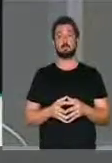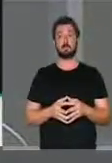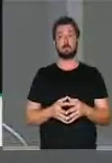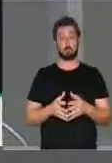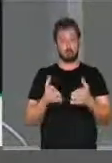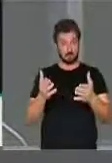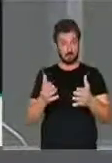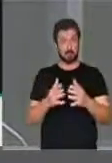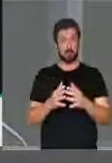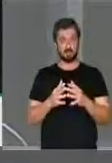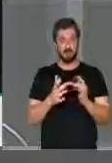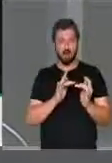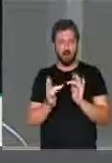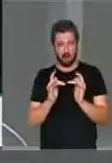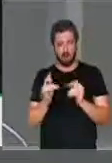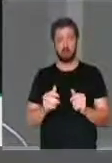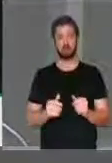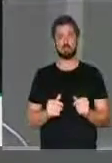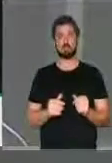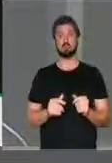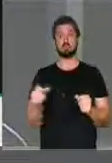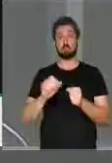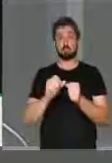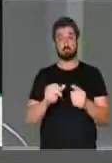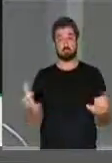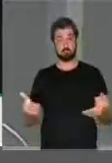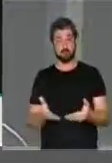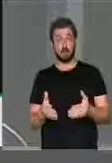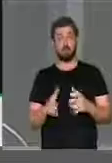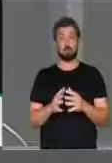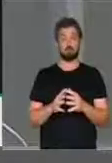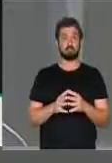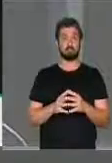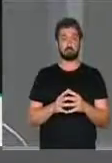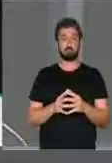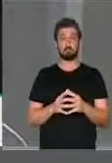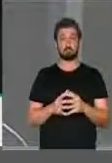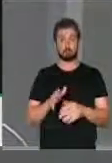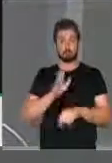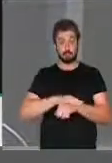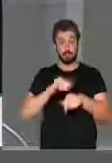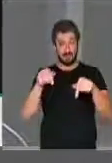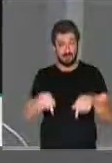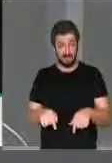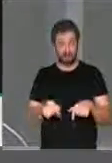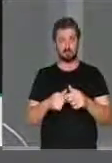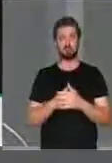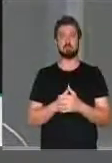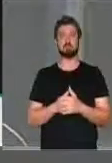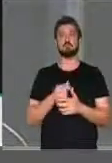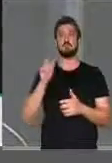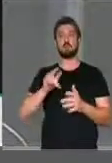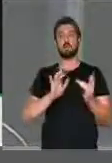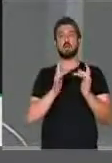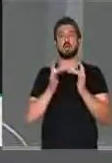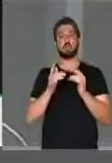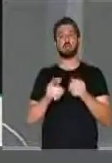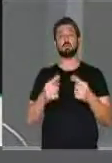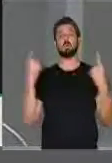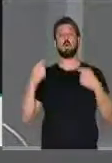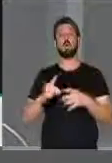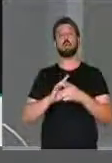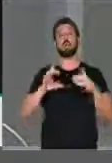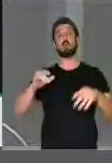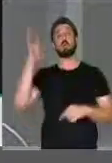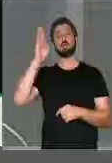Essa articulação que está sendo feita neste momento é uma articulação contra